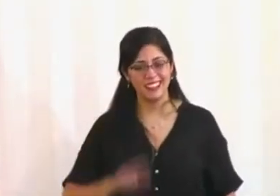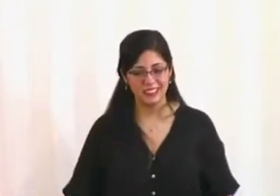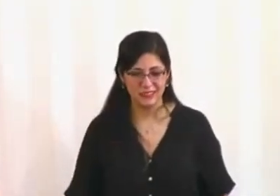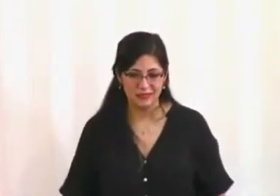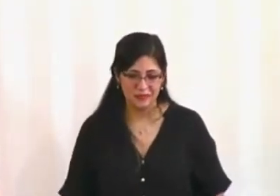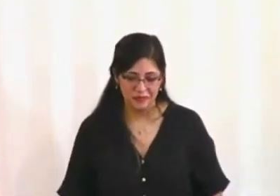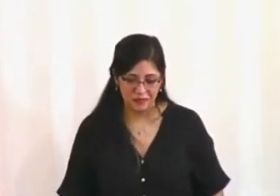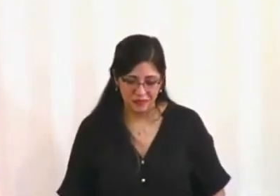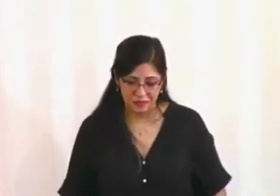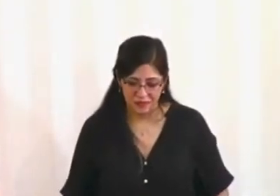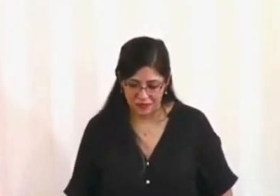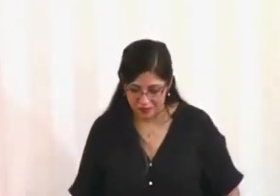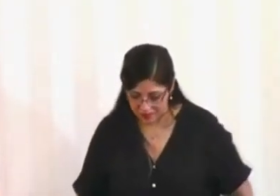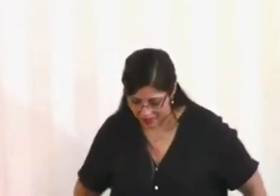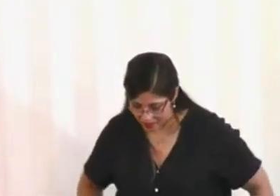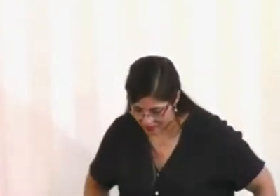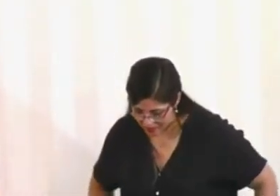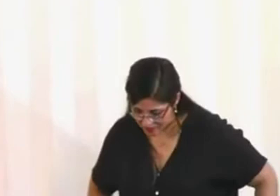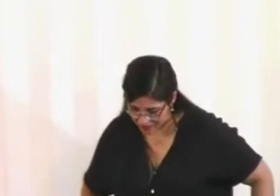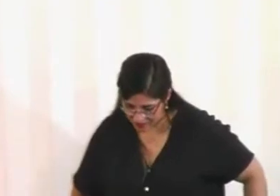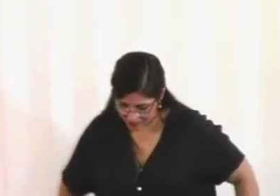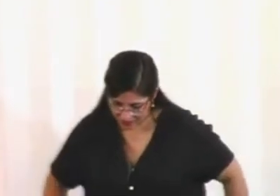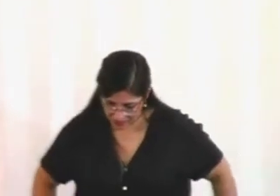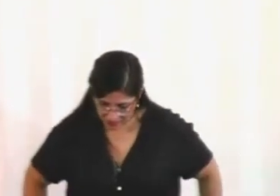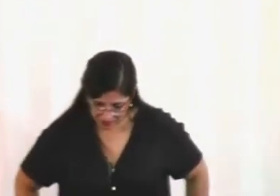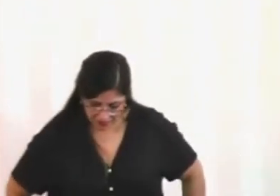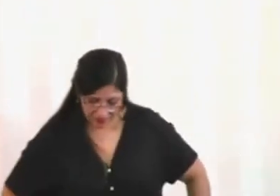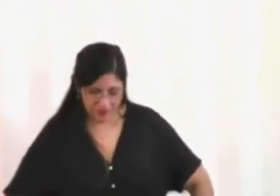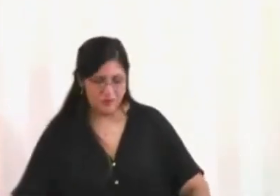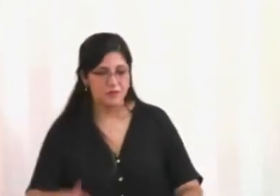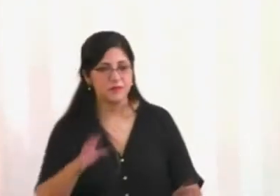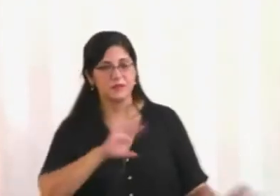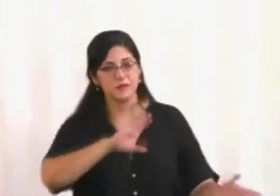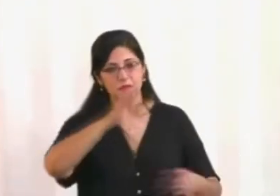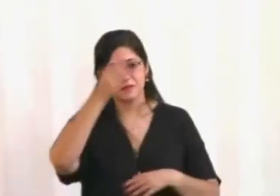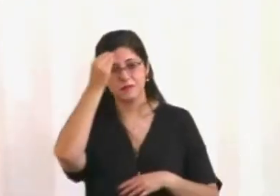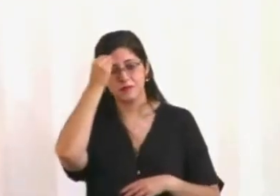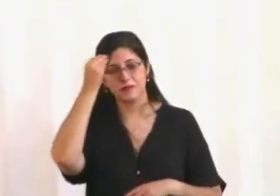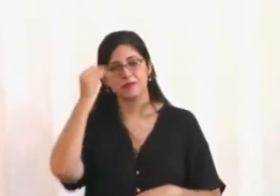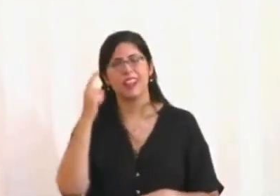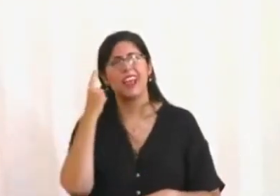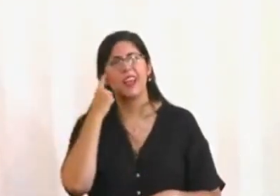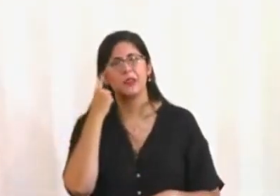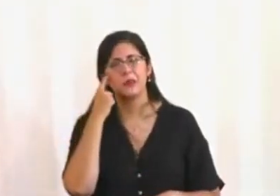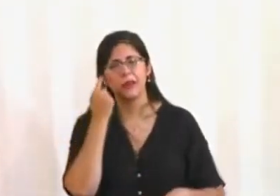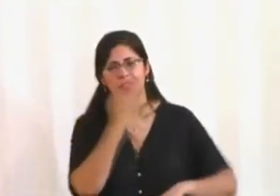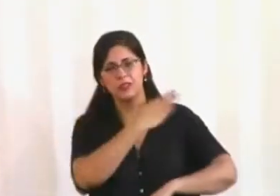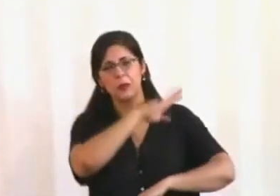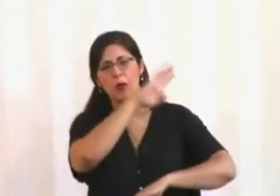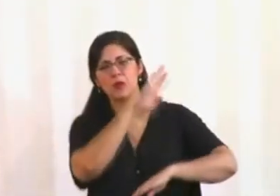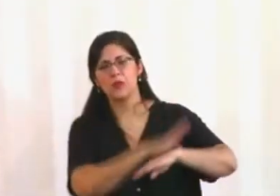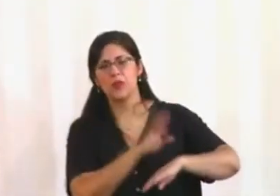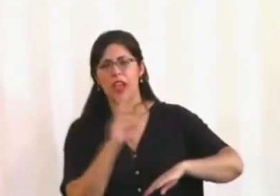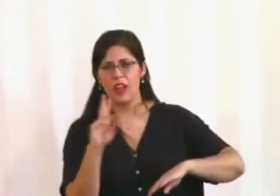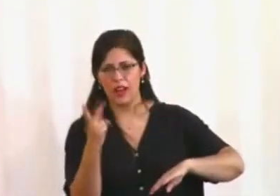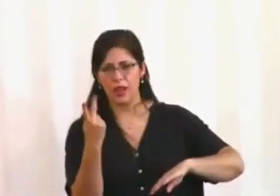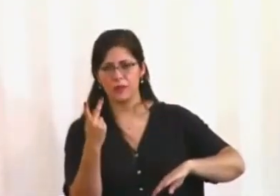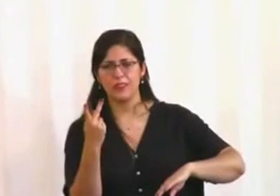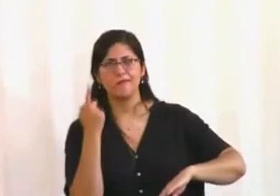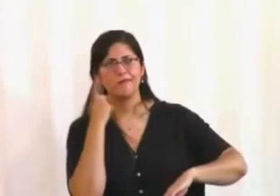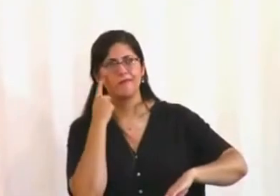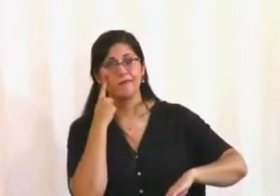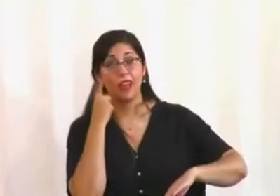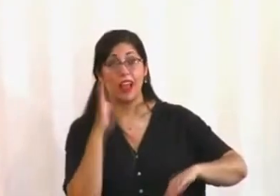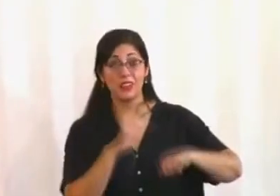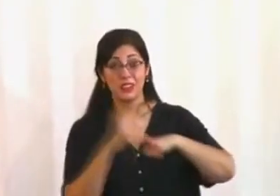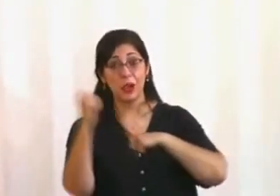Eu considero Horebe o lugar do chamado, o lugar da renovação do chamado, o